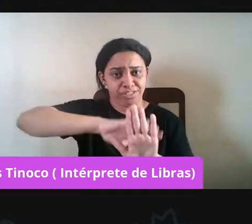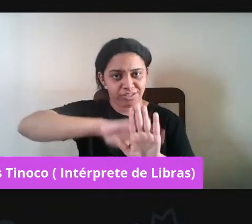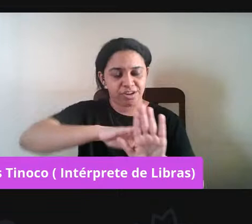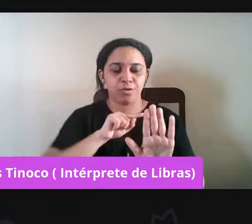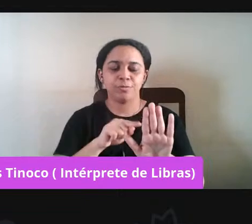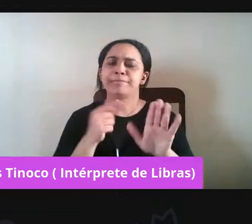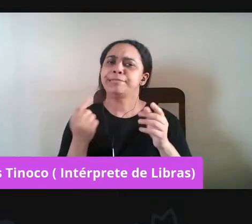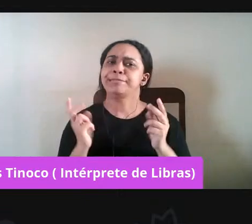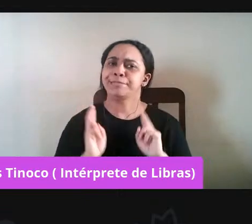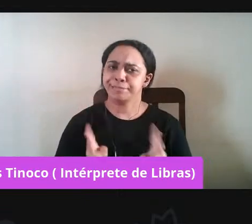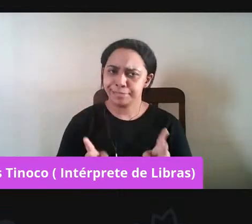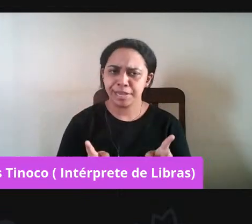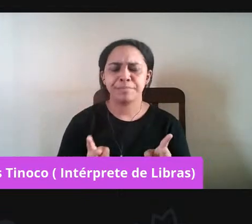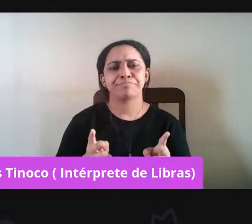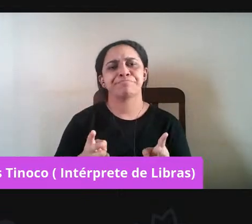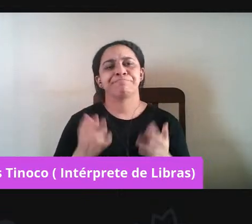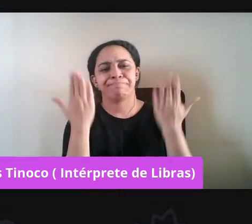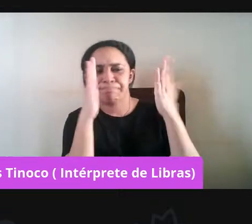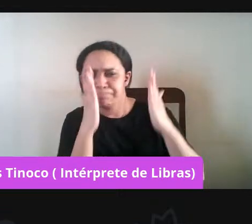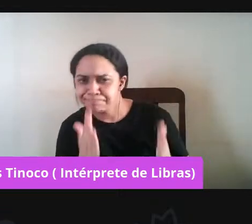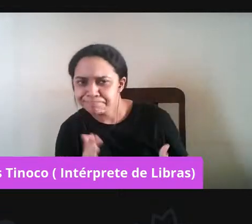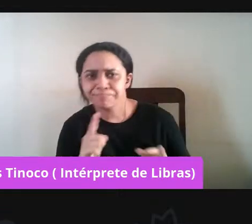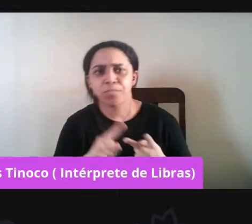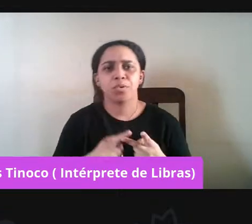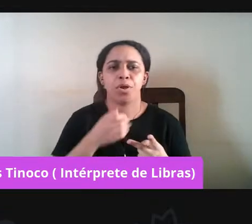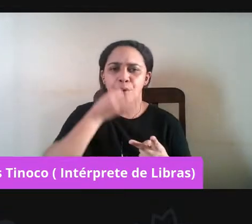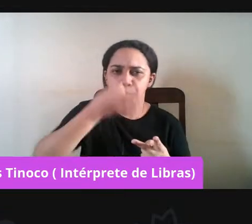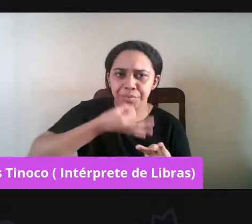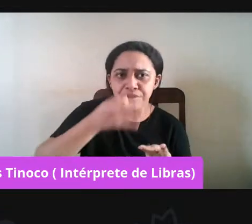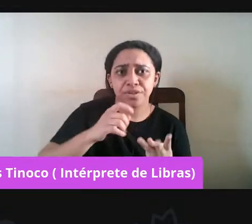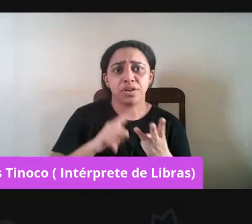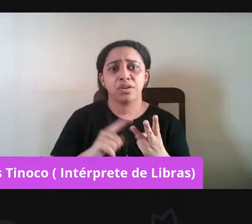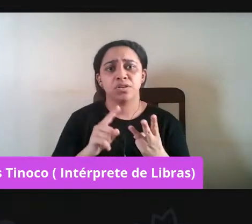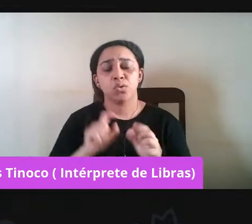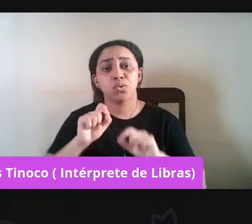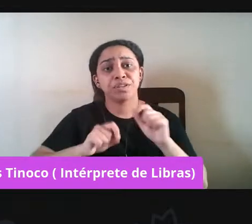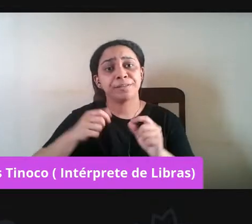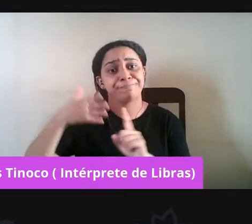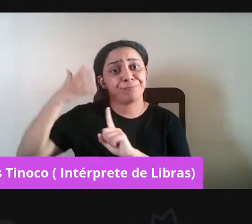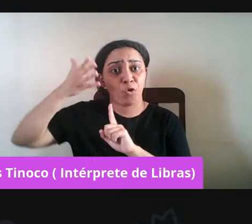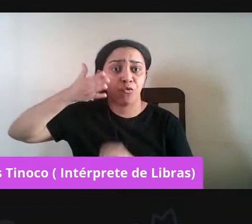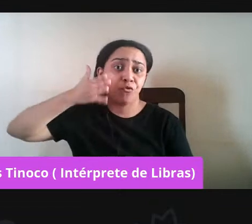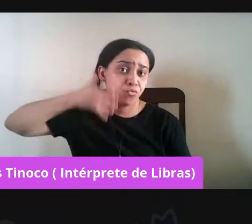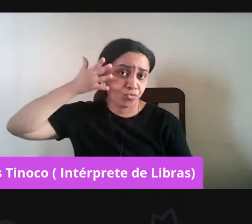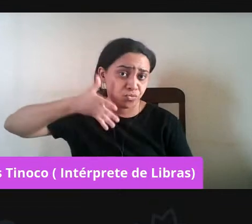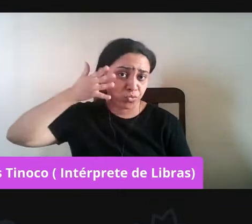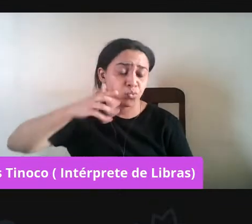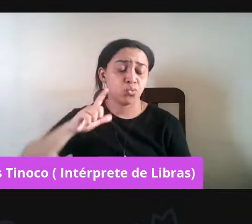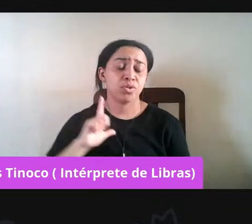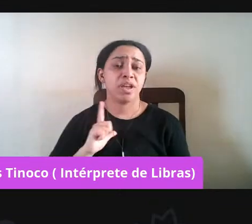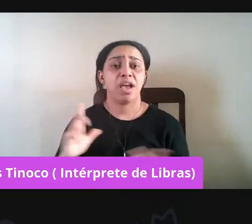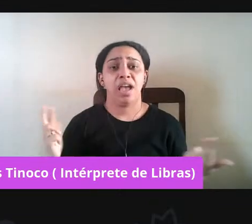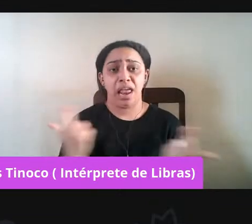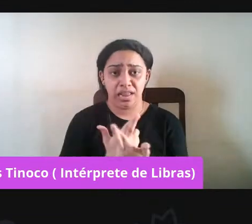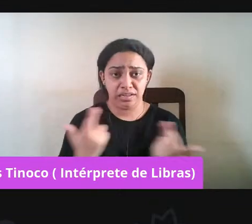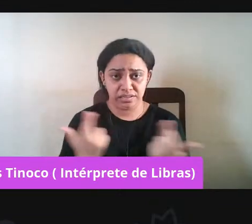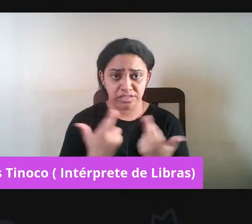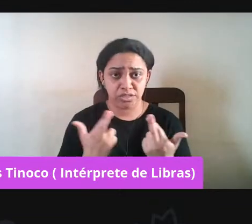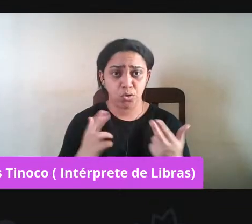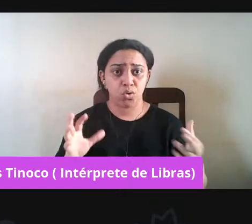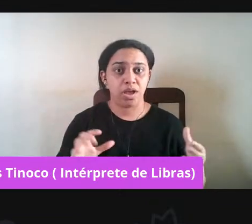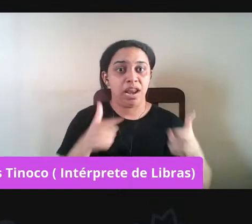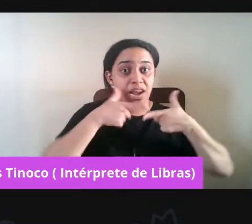acompanhado, comentado, analisado, glossado por discurso na medida em que a ligação que une